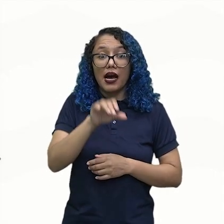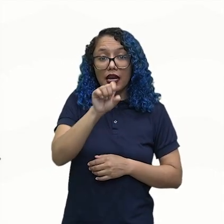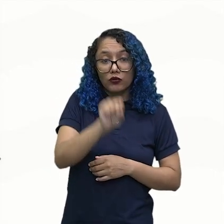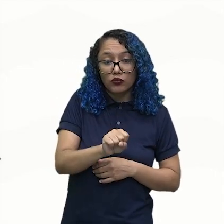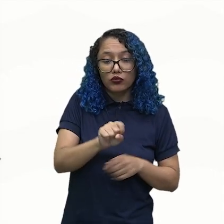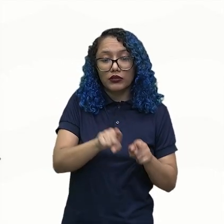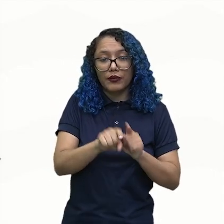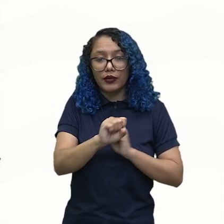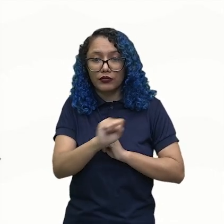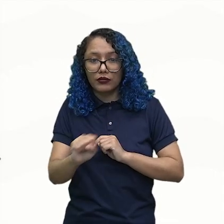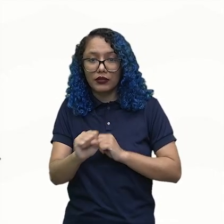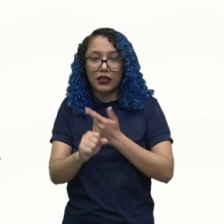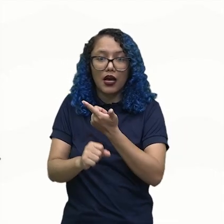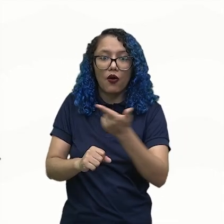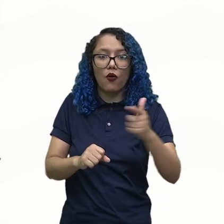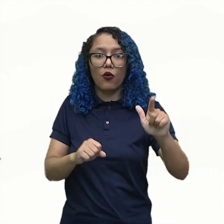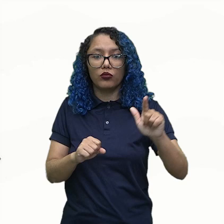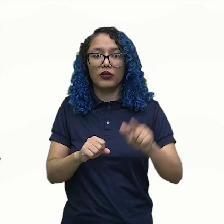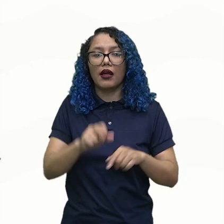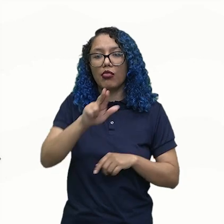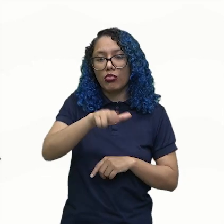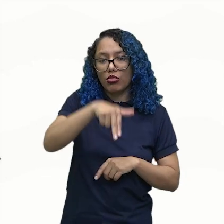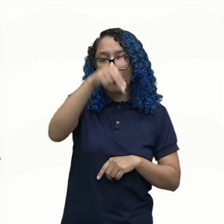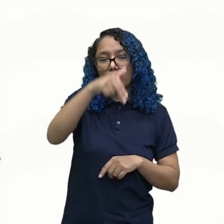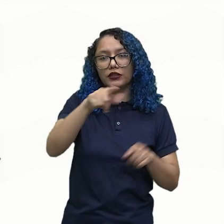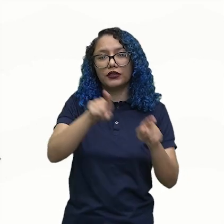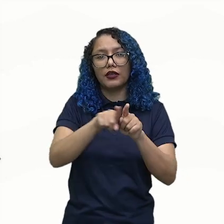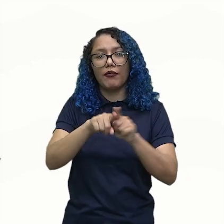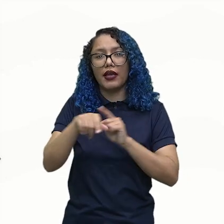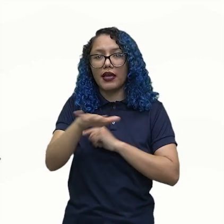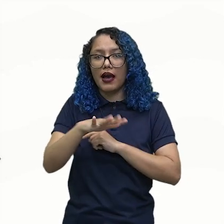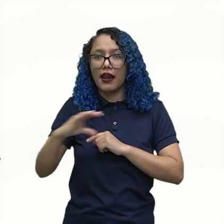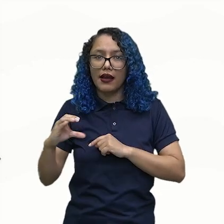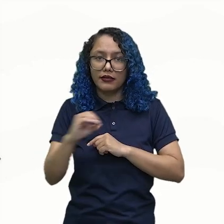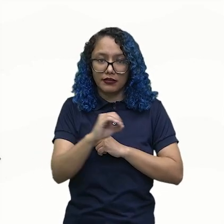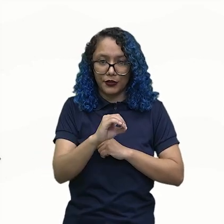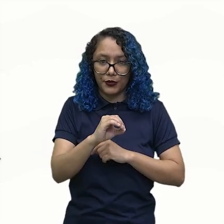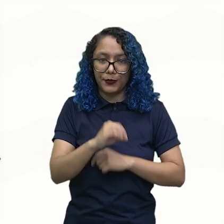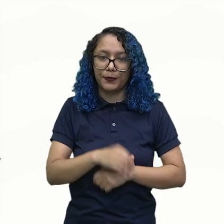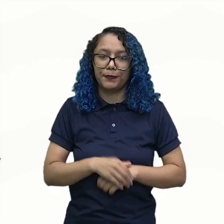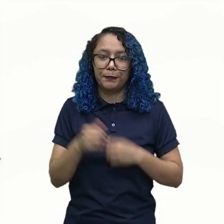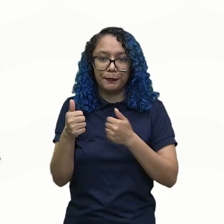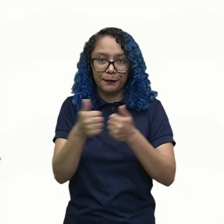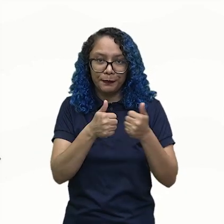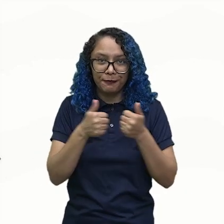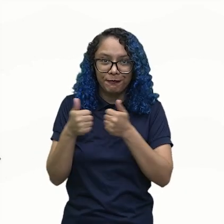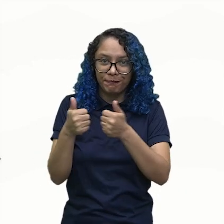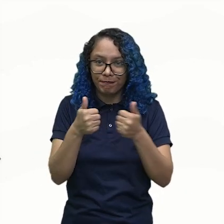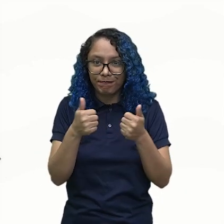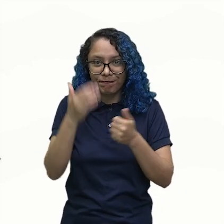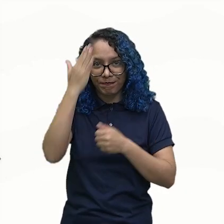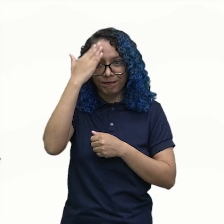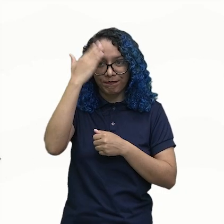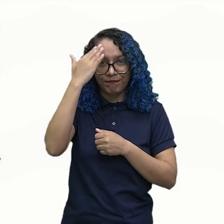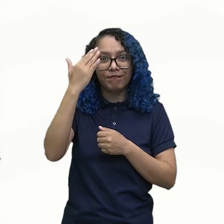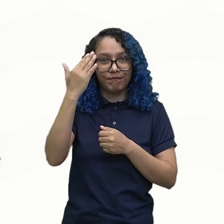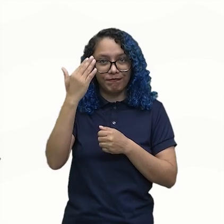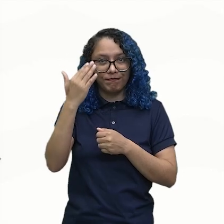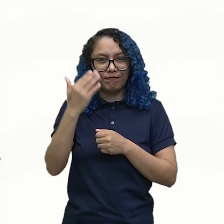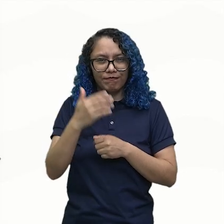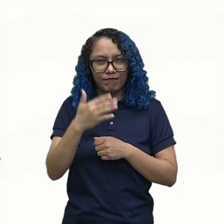tenho rede urbana rarefeita, norte e parte do centro-oeste. Tudo bem até aqui? Tá dando